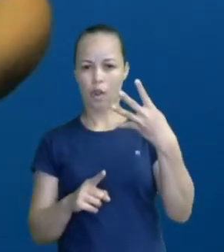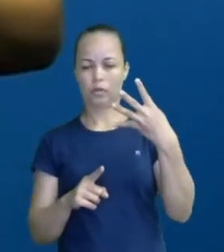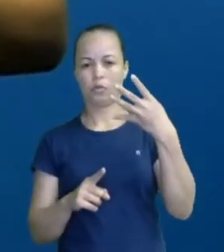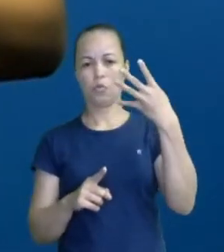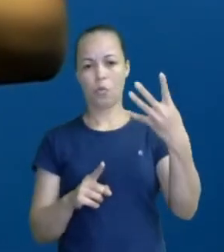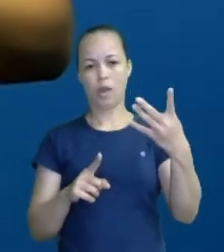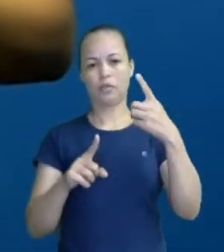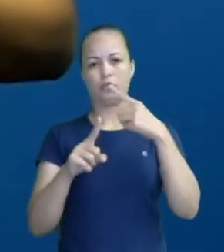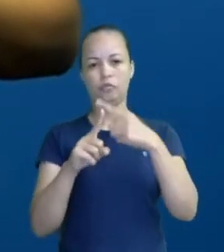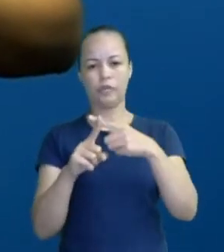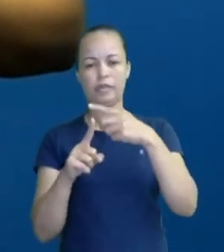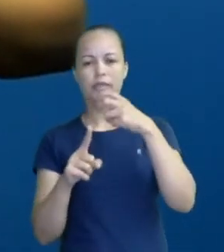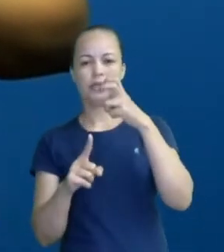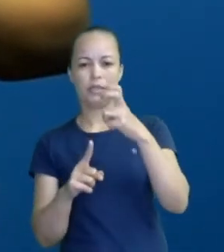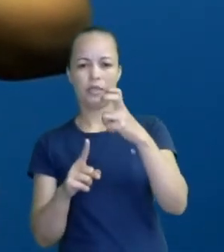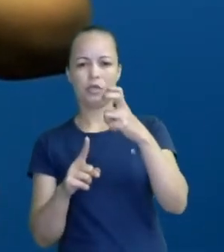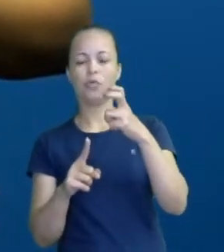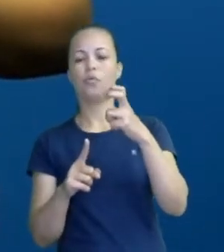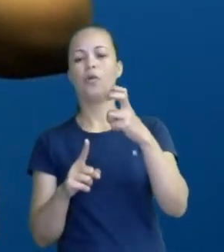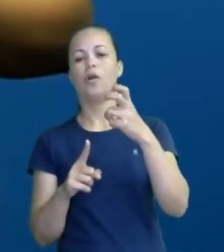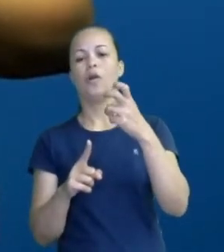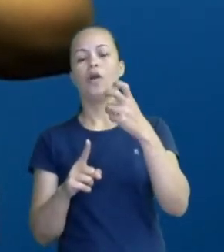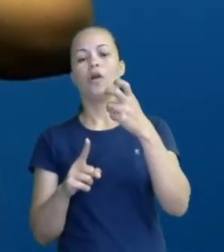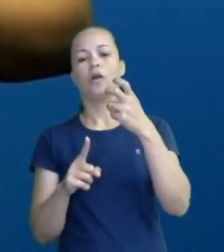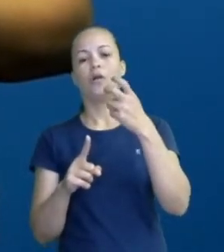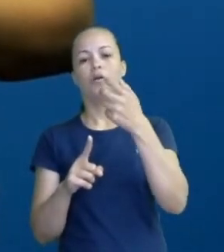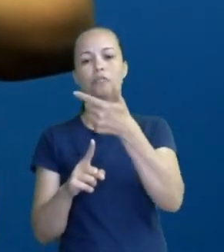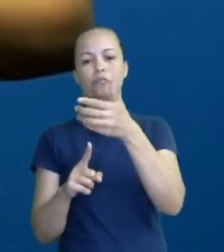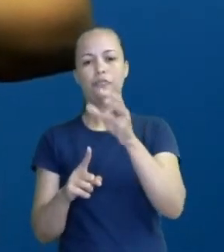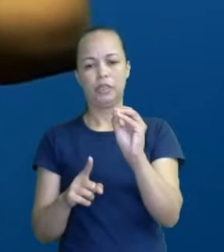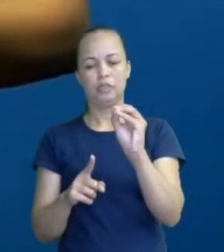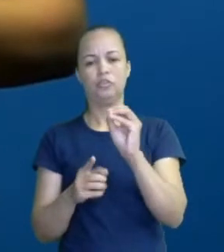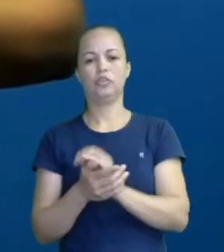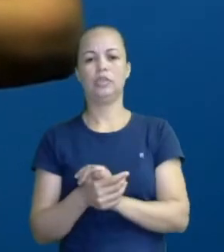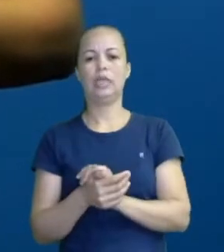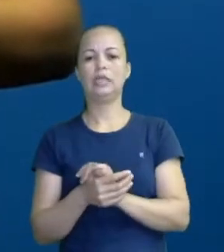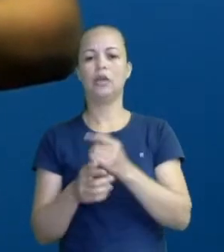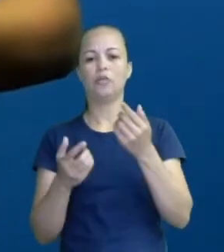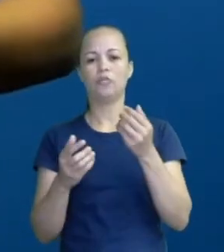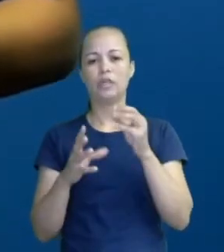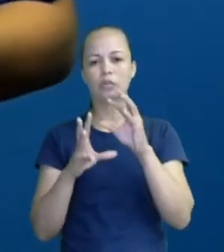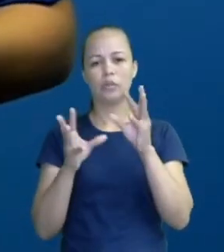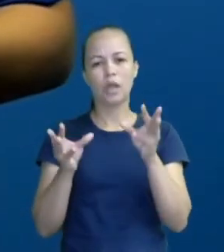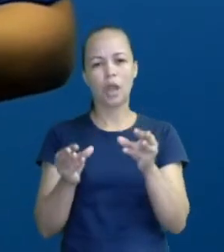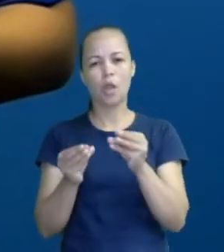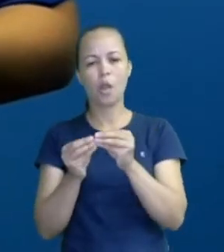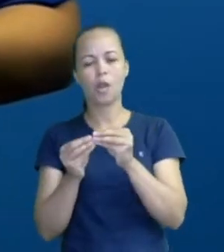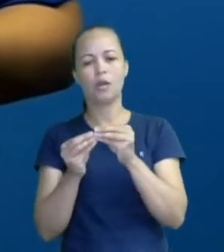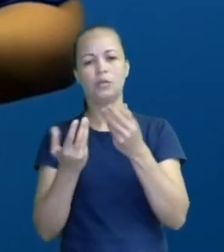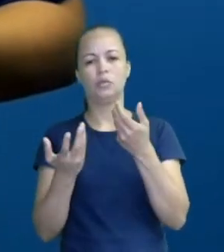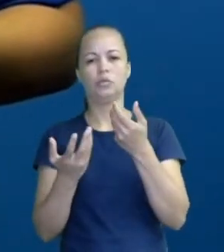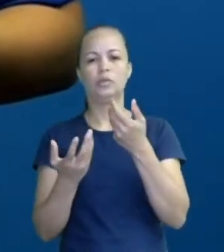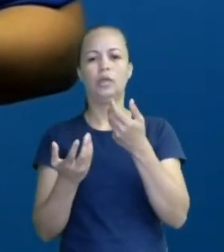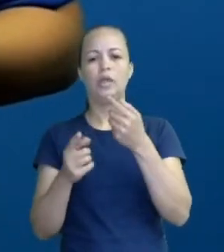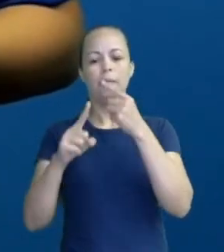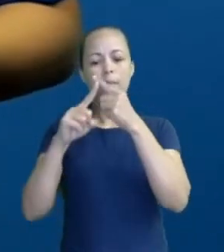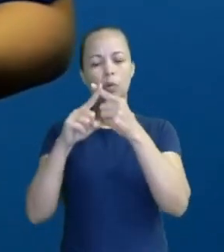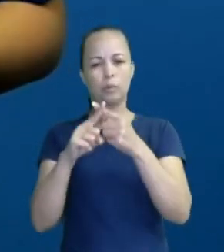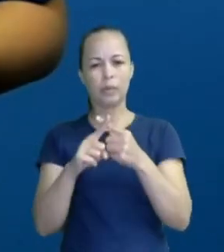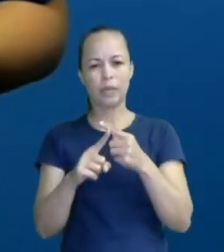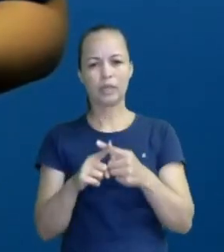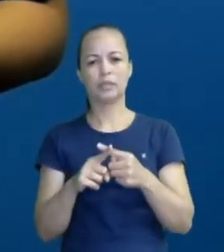20. Então, eu faço uma decomposição em multiplicação do número 20. Então,